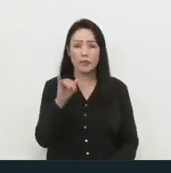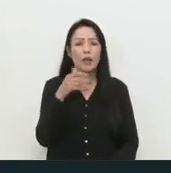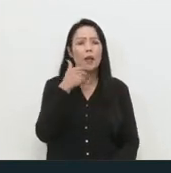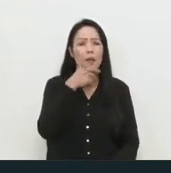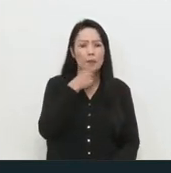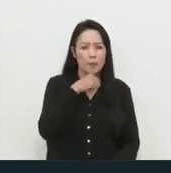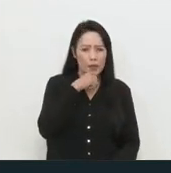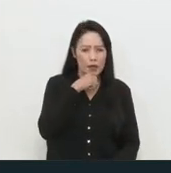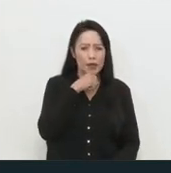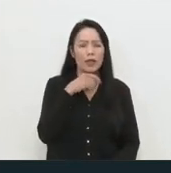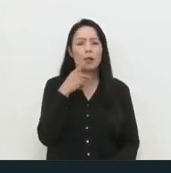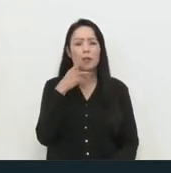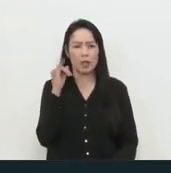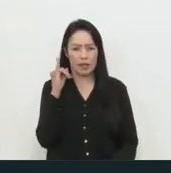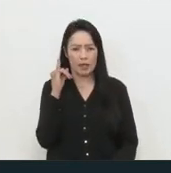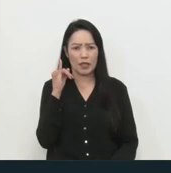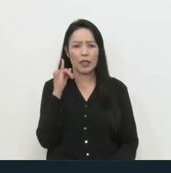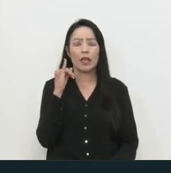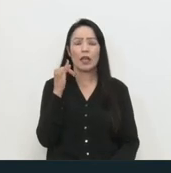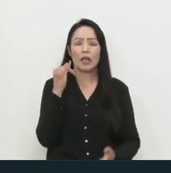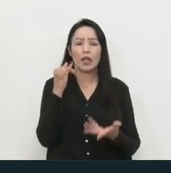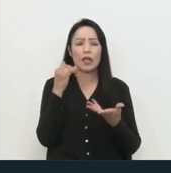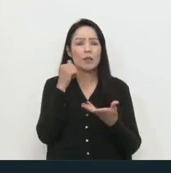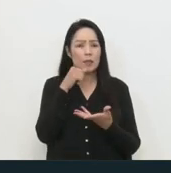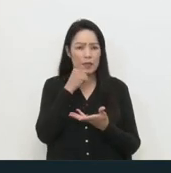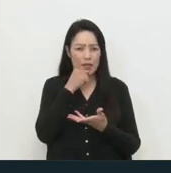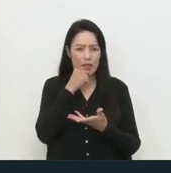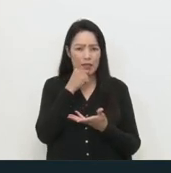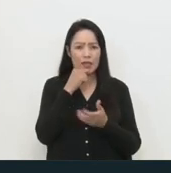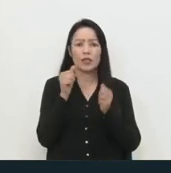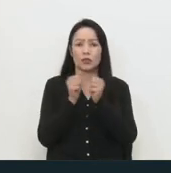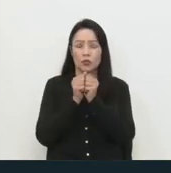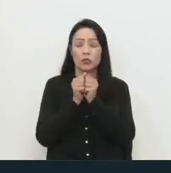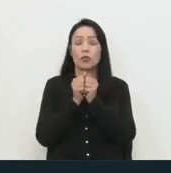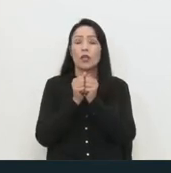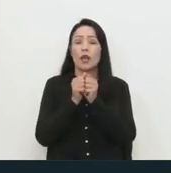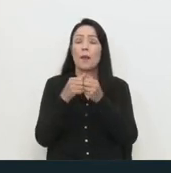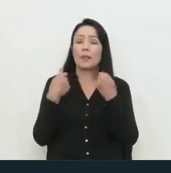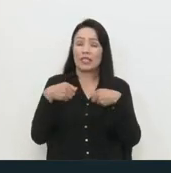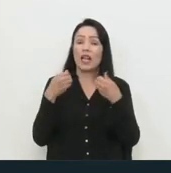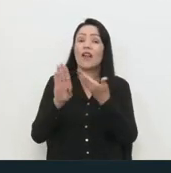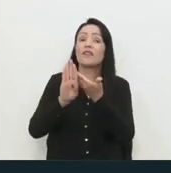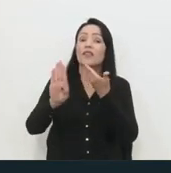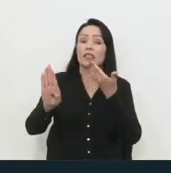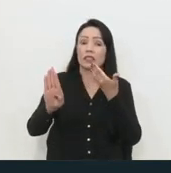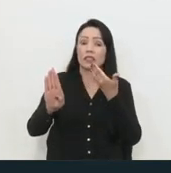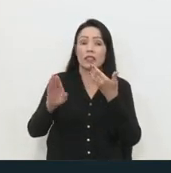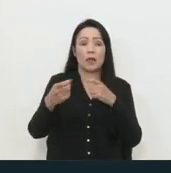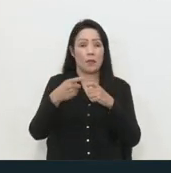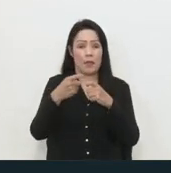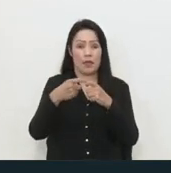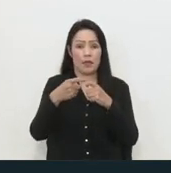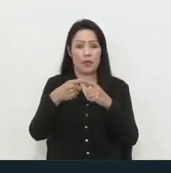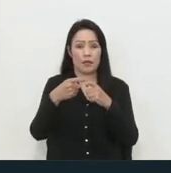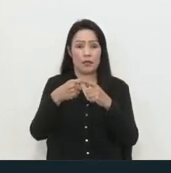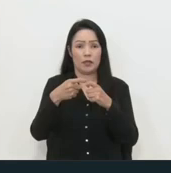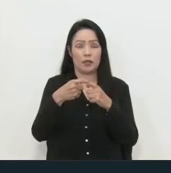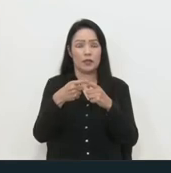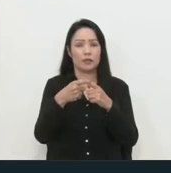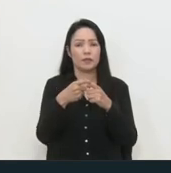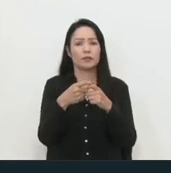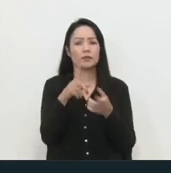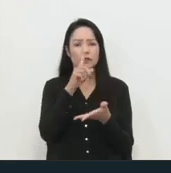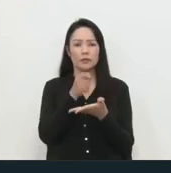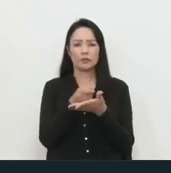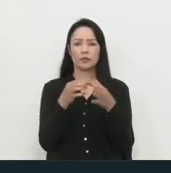o mínimo é afastar essa médica e tomar as medidas cabíveis em